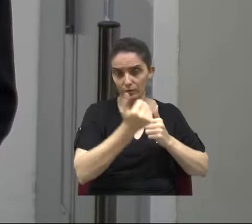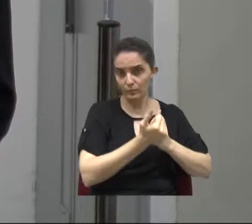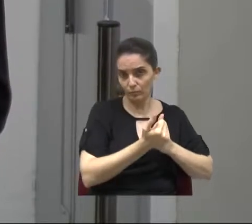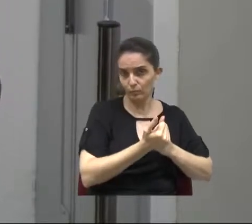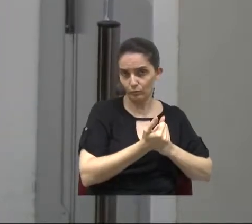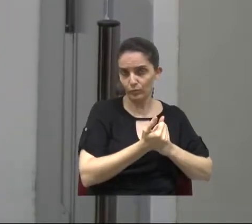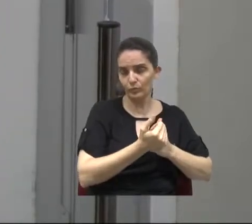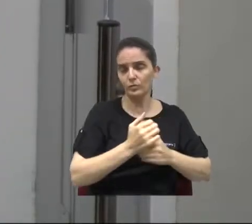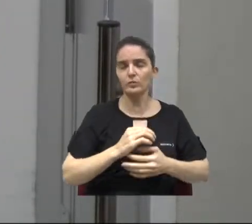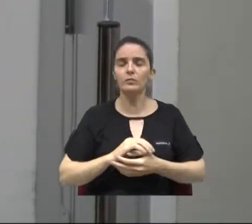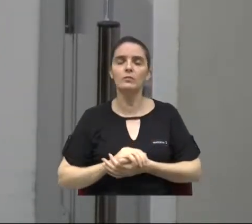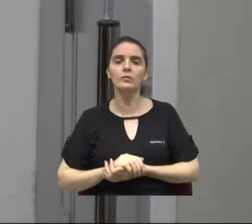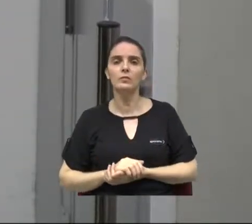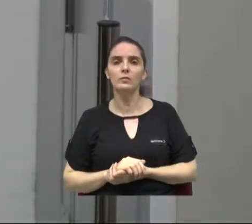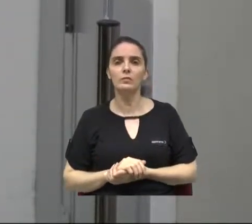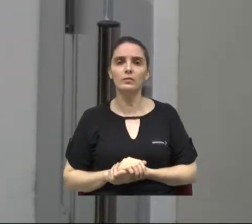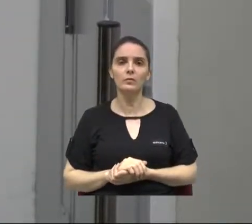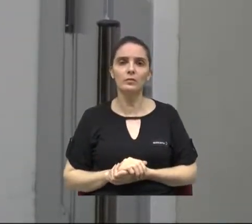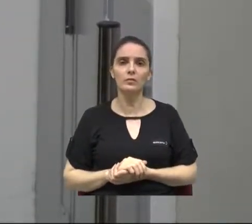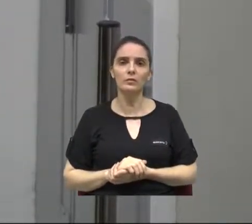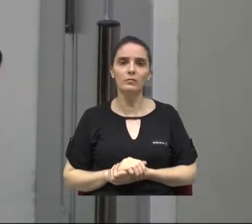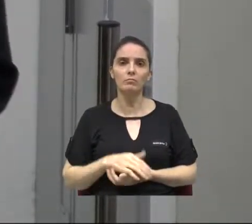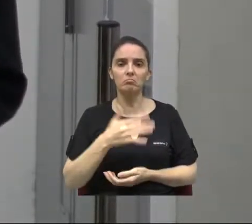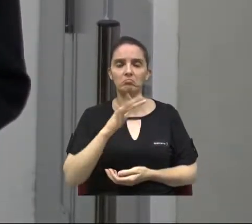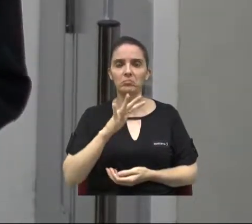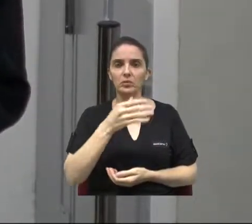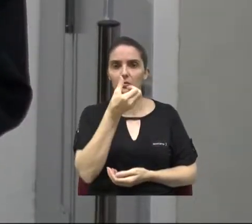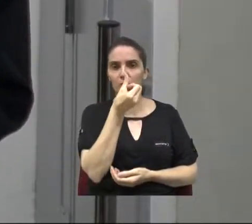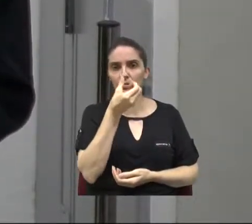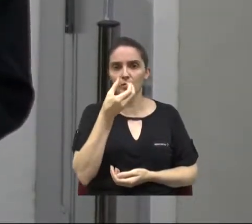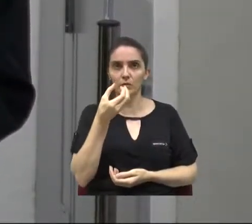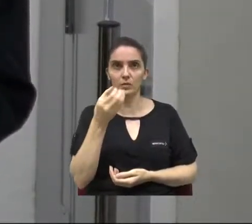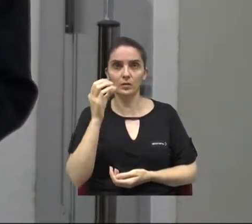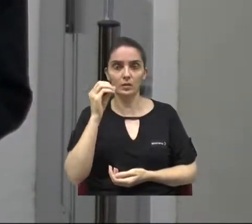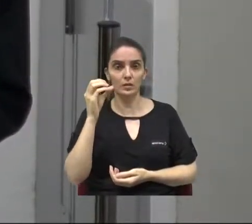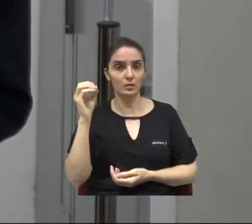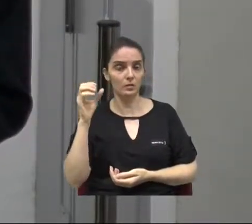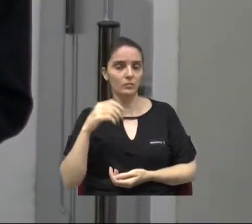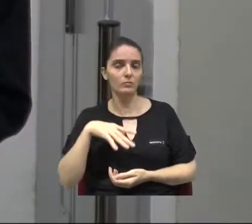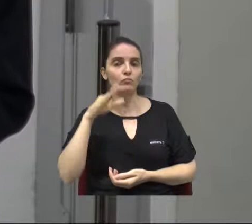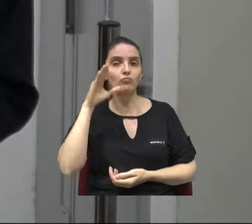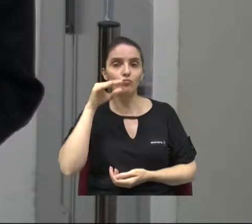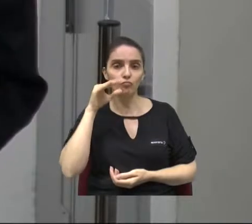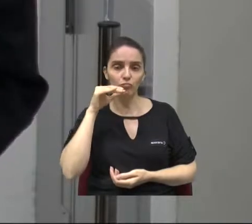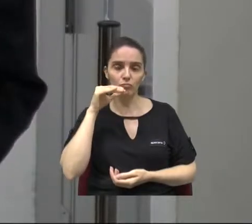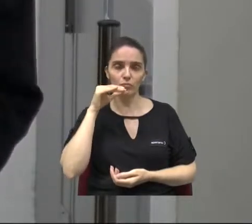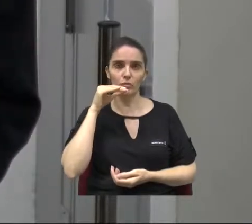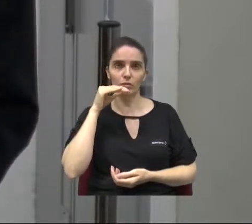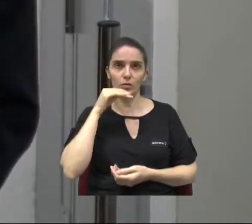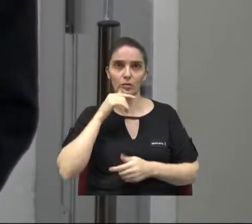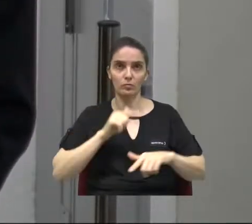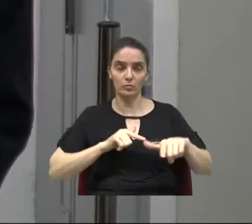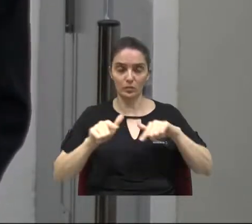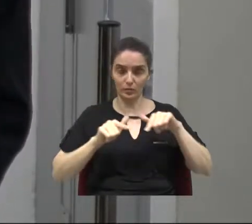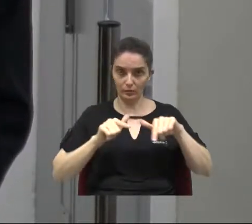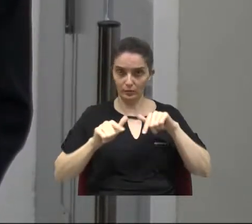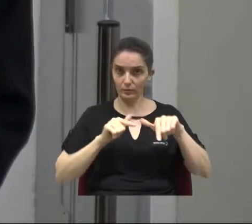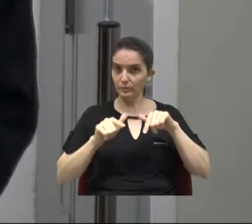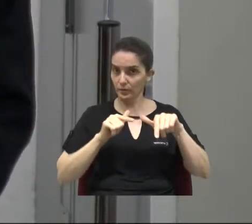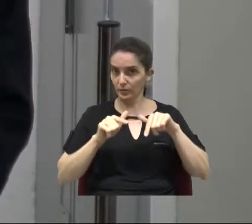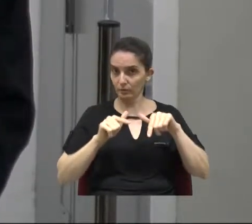sob intervenção, tem cerca de 600 funcionários que atuam,